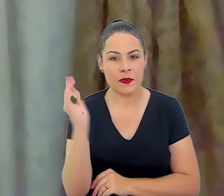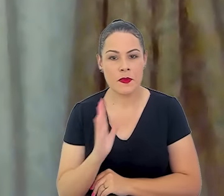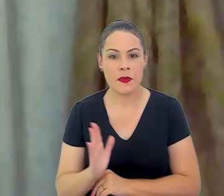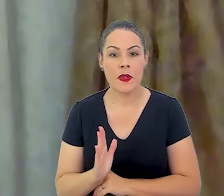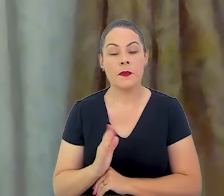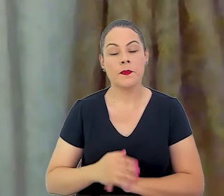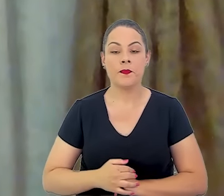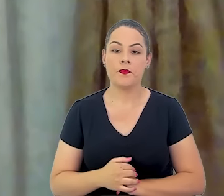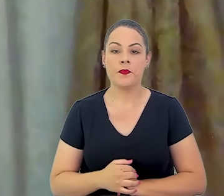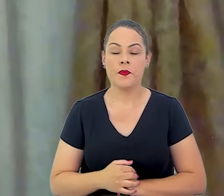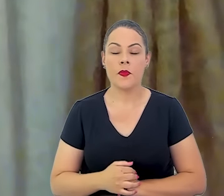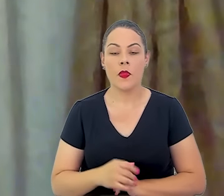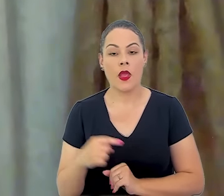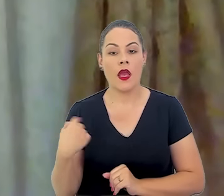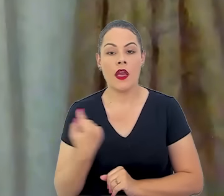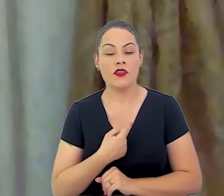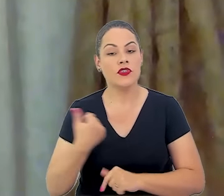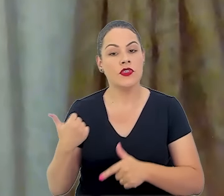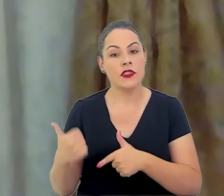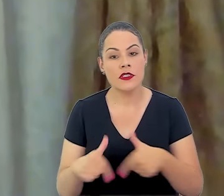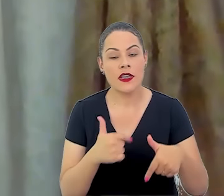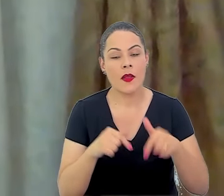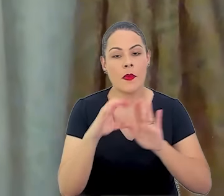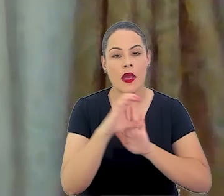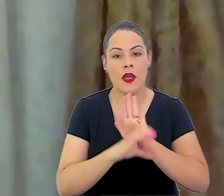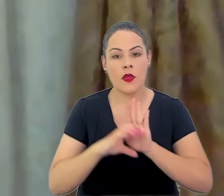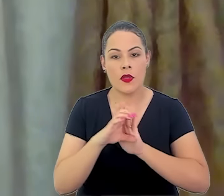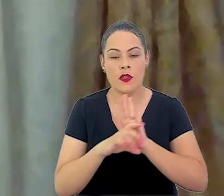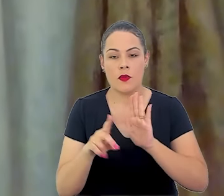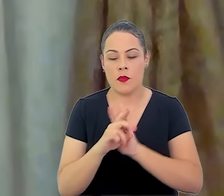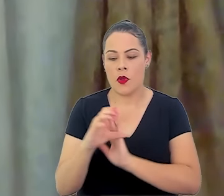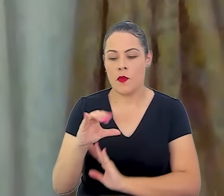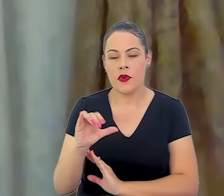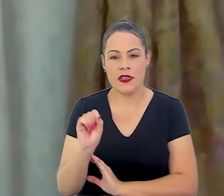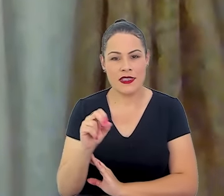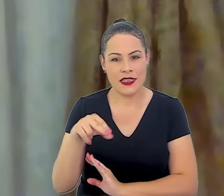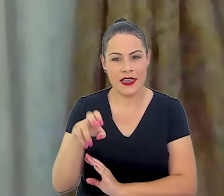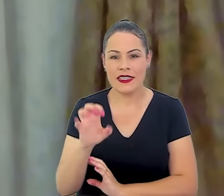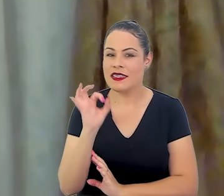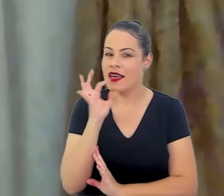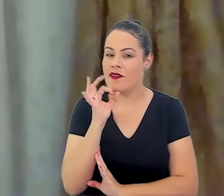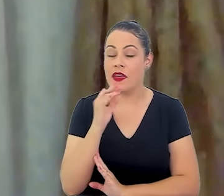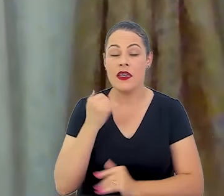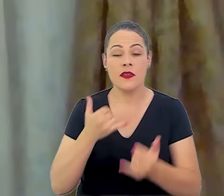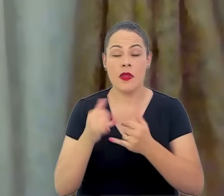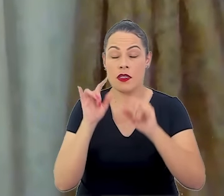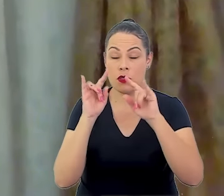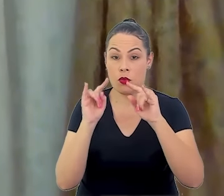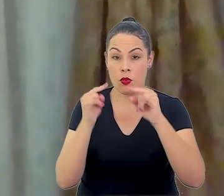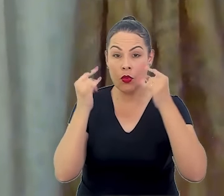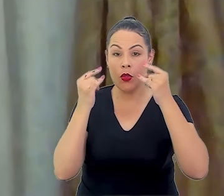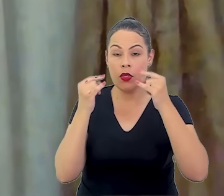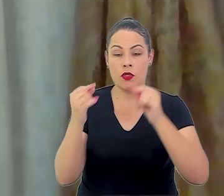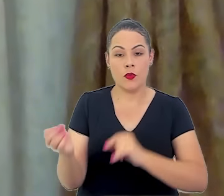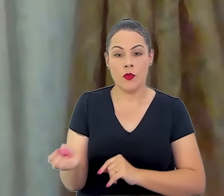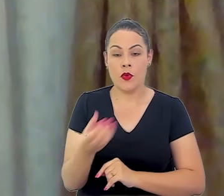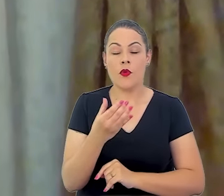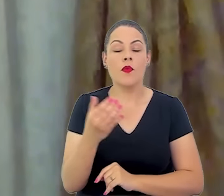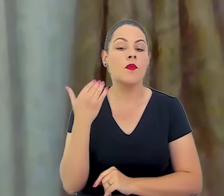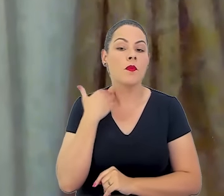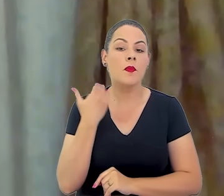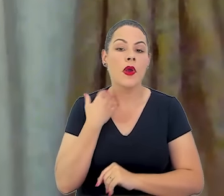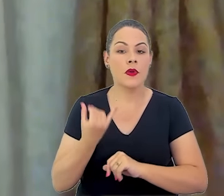Nós trabalhamos o conceito de cisne verde como um alerta para os